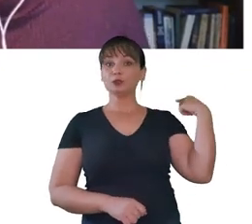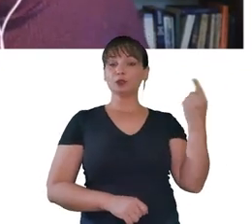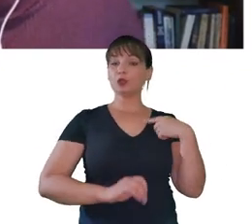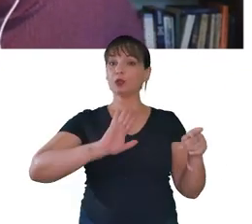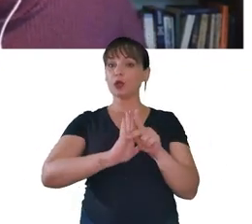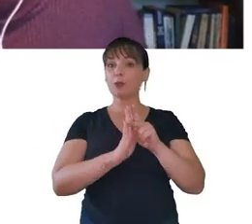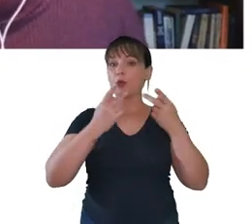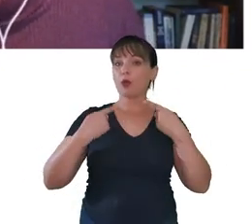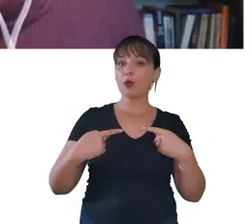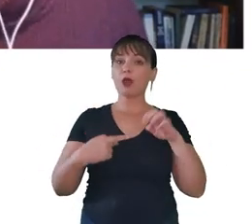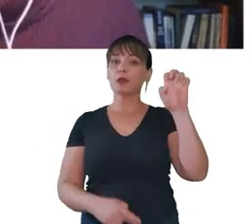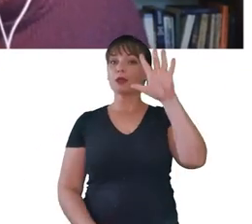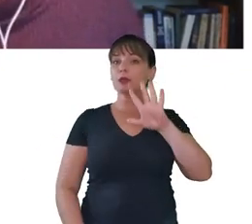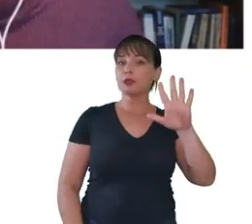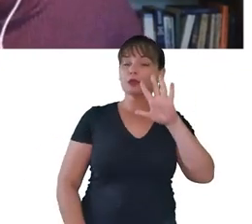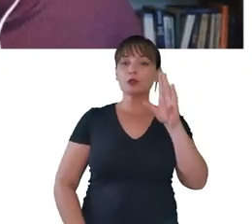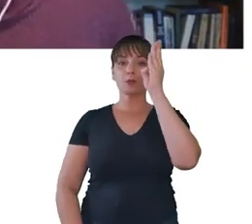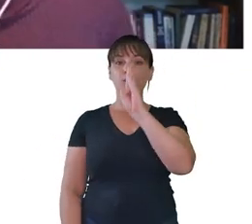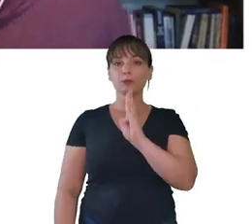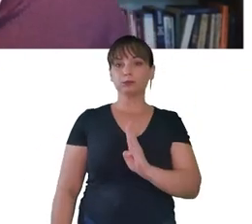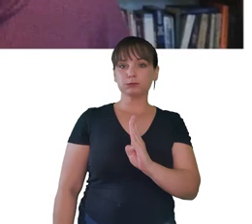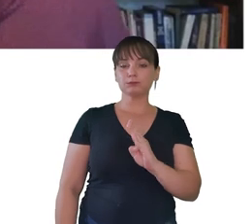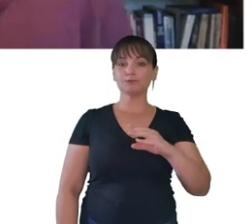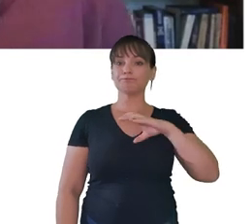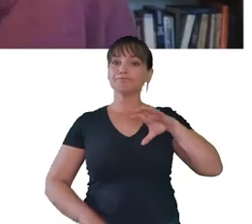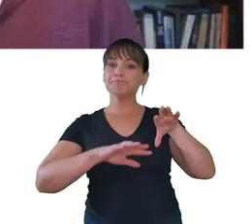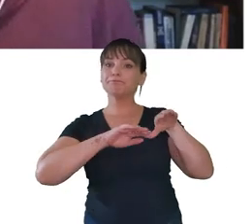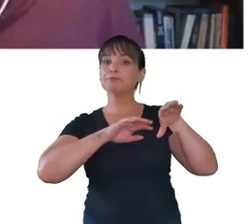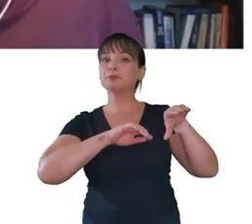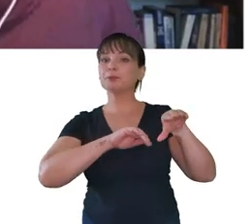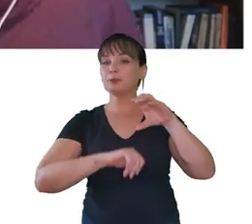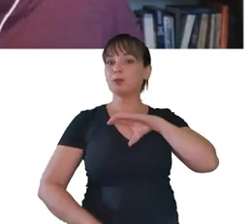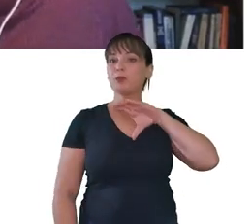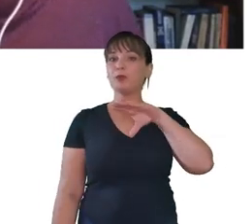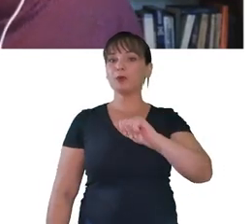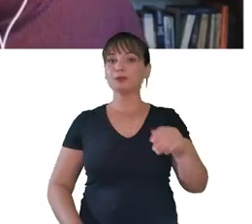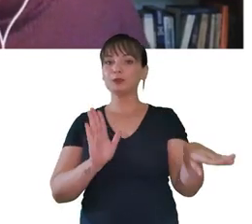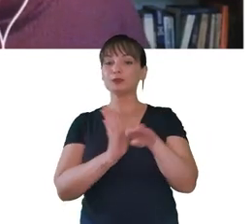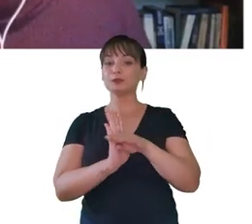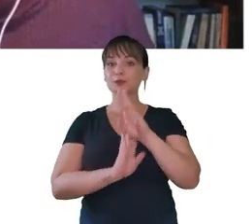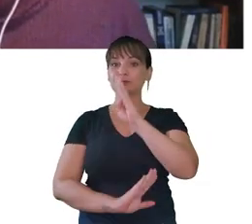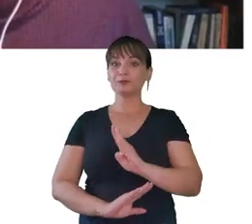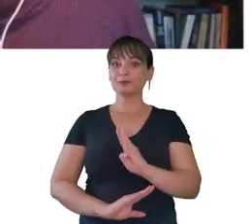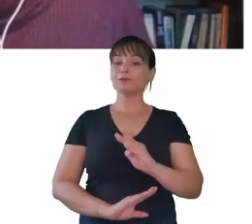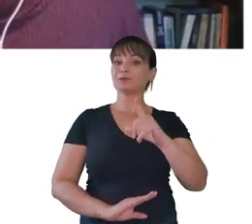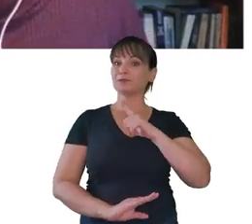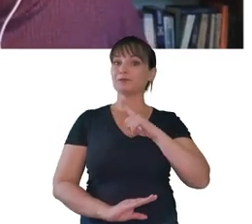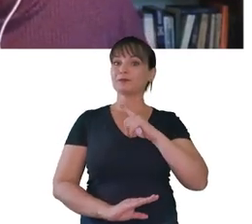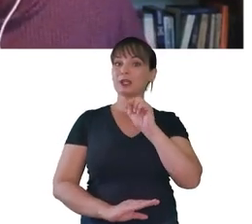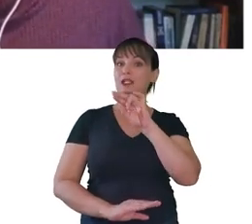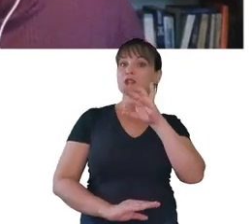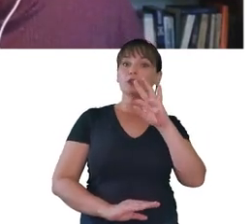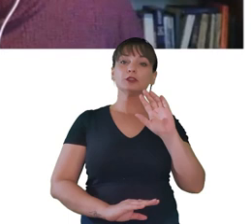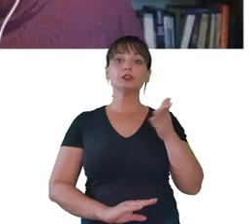civilização europeia, brasileiros e os portugueses chegarem no Brasil, a gente já sabia disso, né? O Eratóstenes já estimou